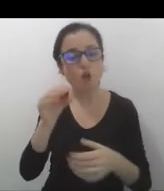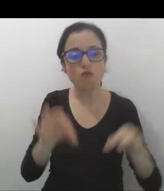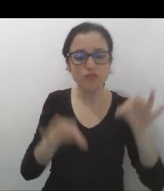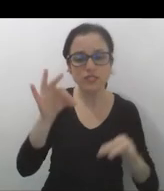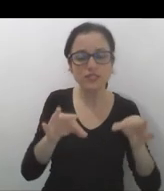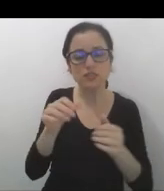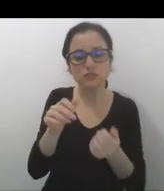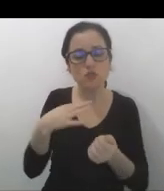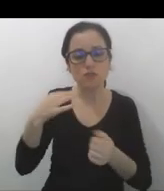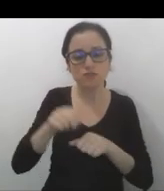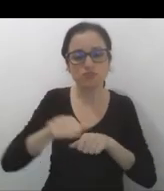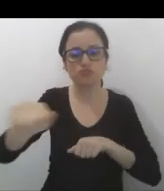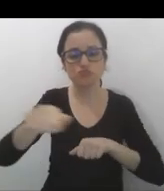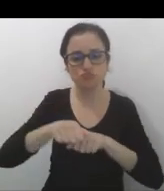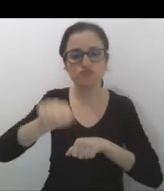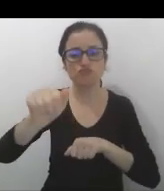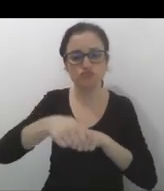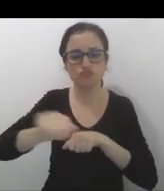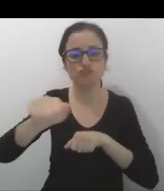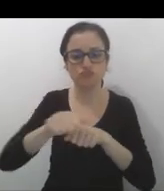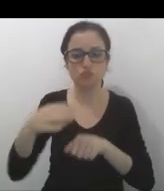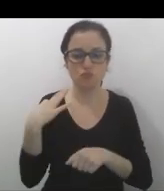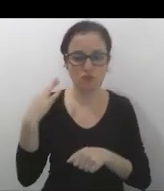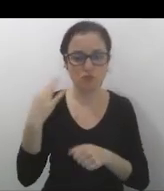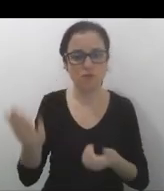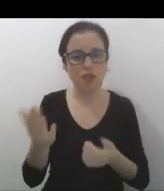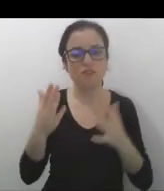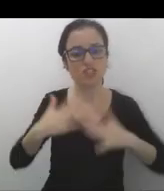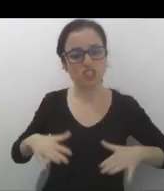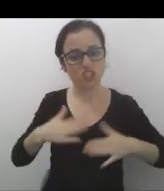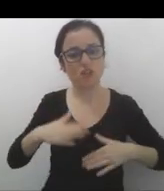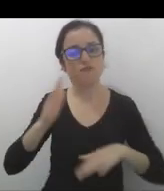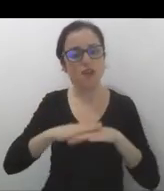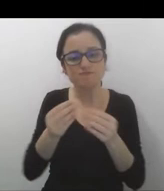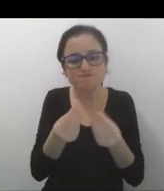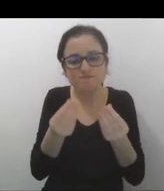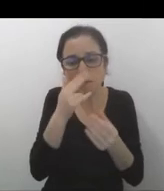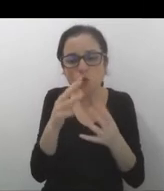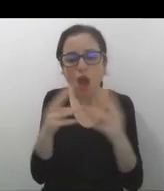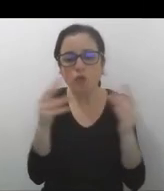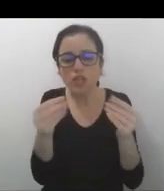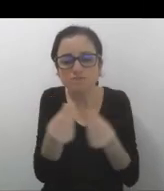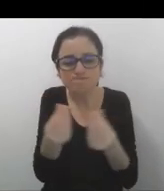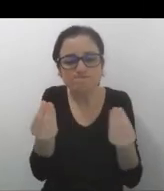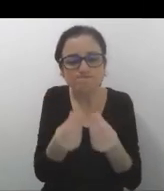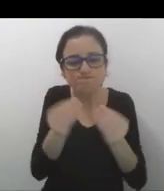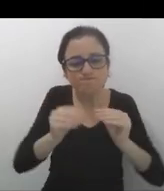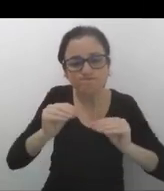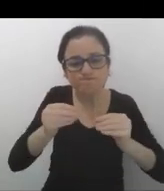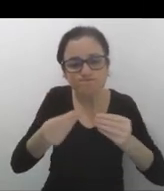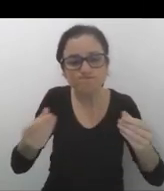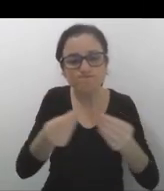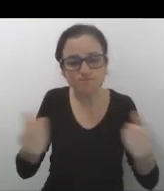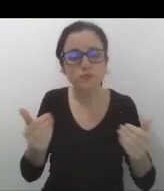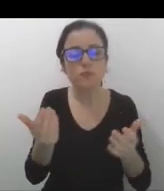são experiências, então, da oficina de TEAR, né? Esse vestido aqui foi feito com,